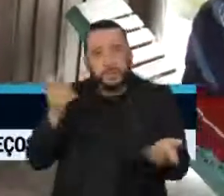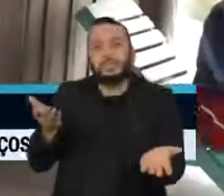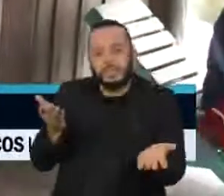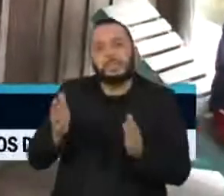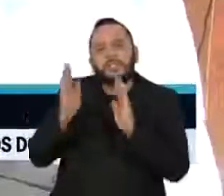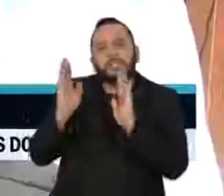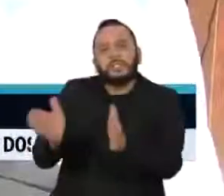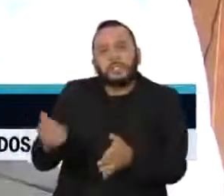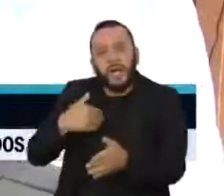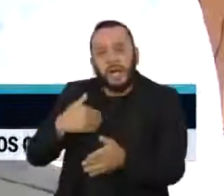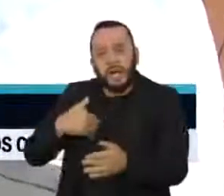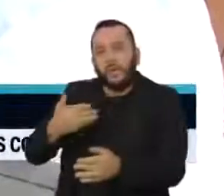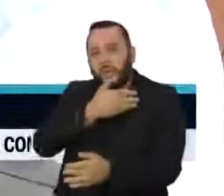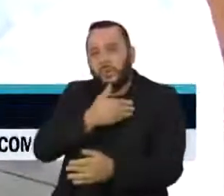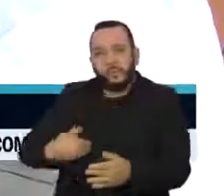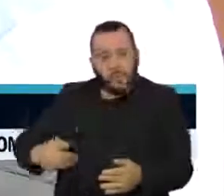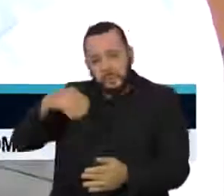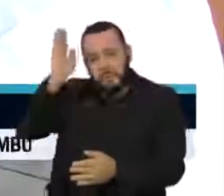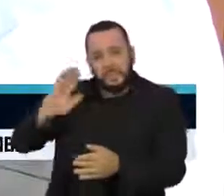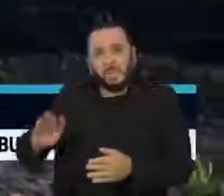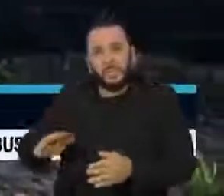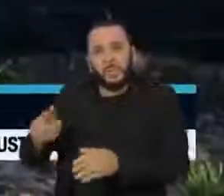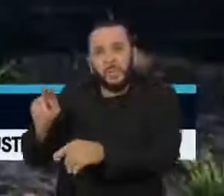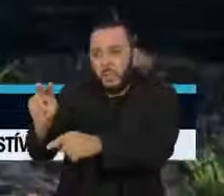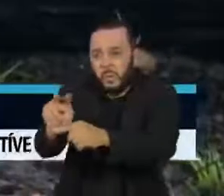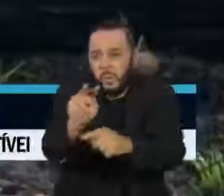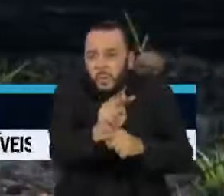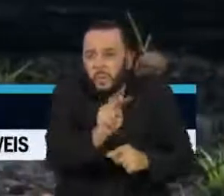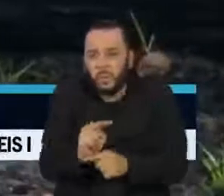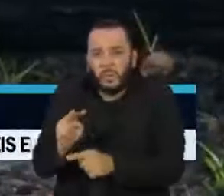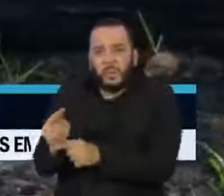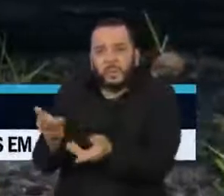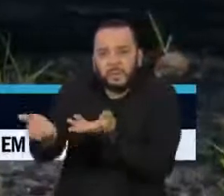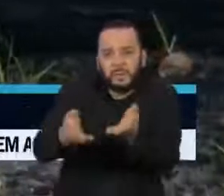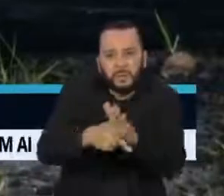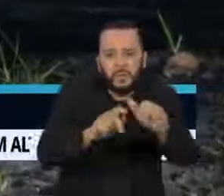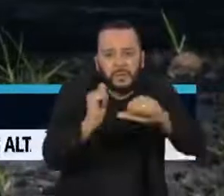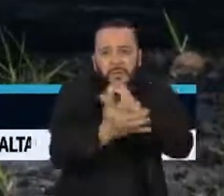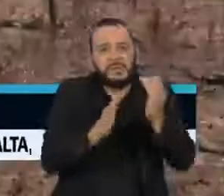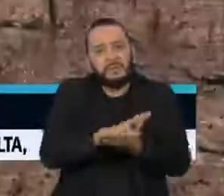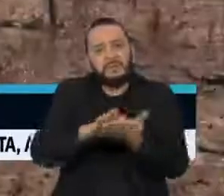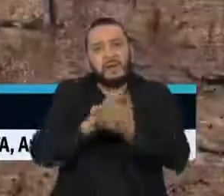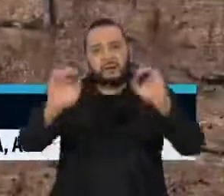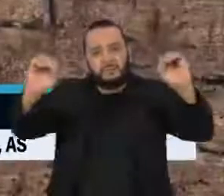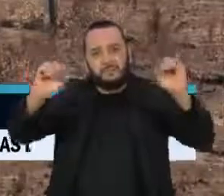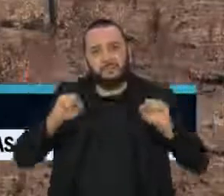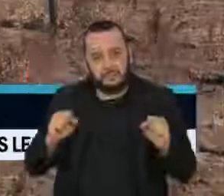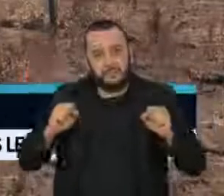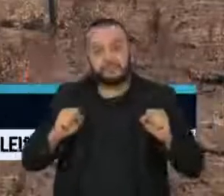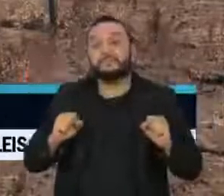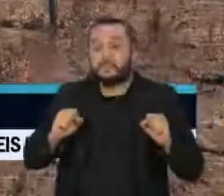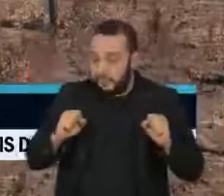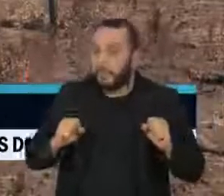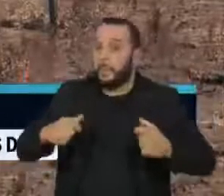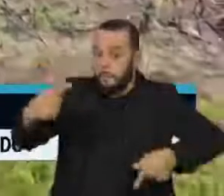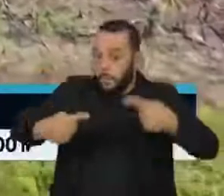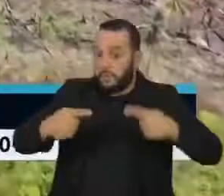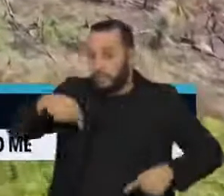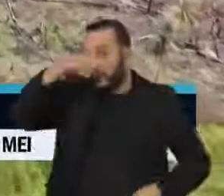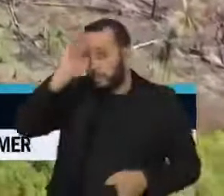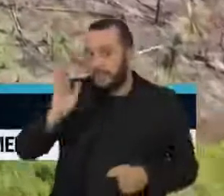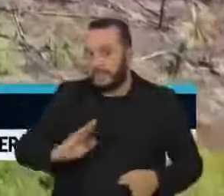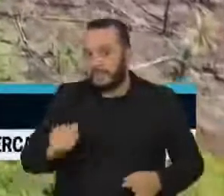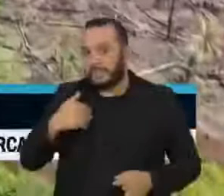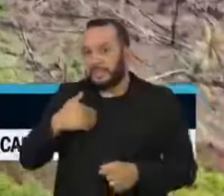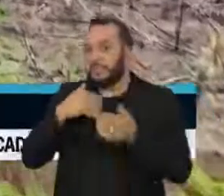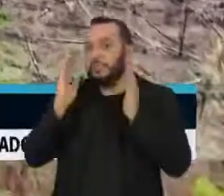combate à pandemia do coronavírus entre povos indígenas. Segundo o CIMI, as forças políticas predominantes no Brasil aproveitam a pandemia